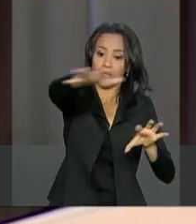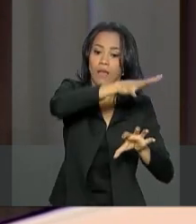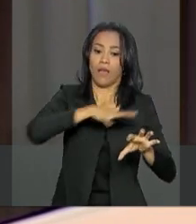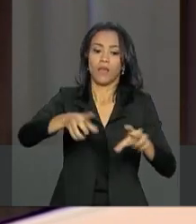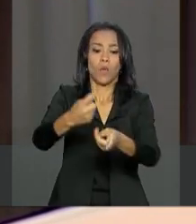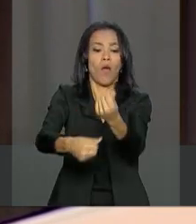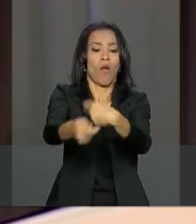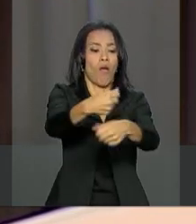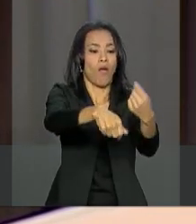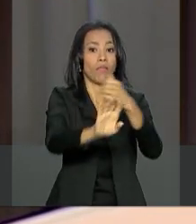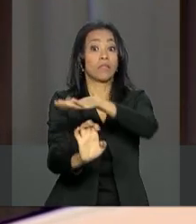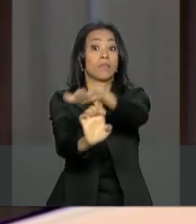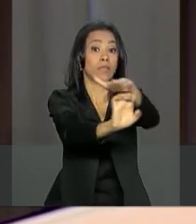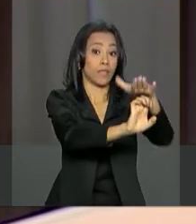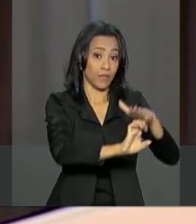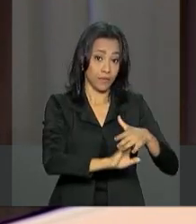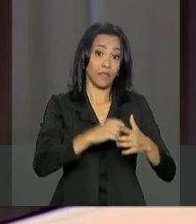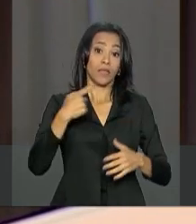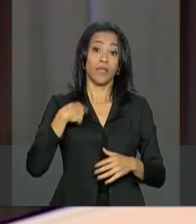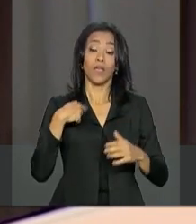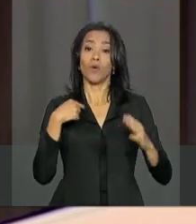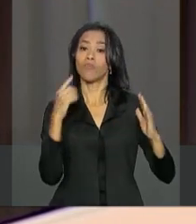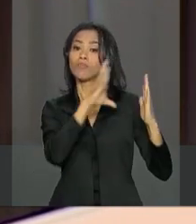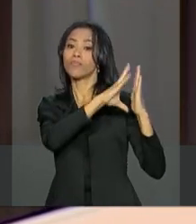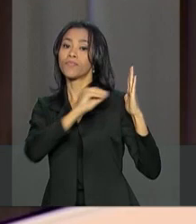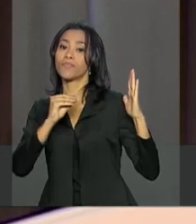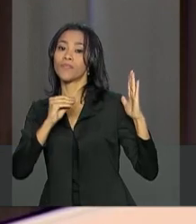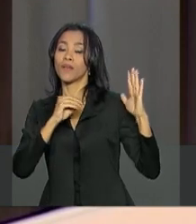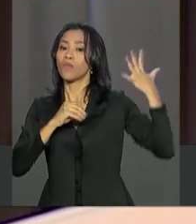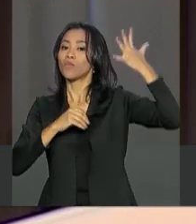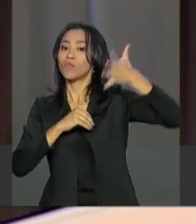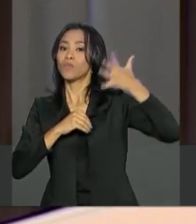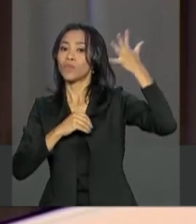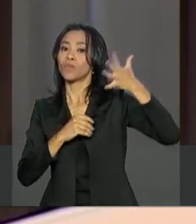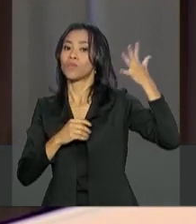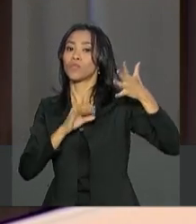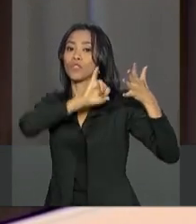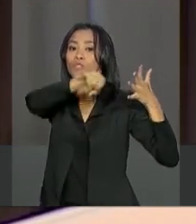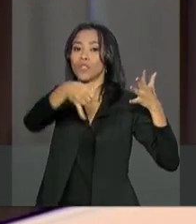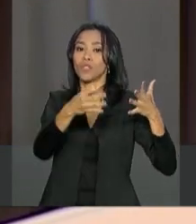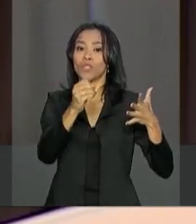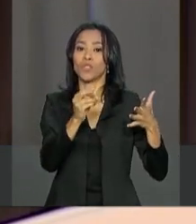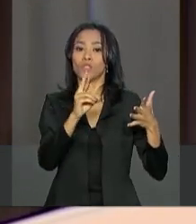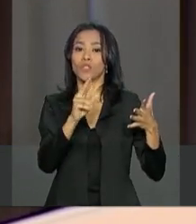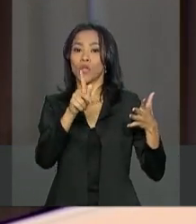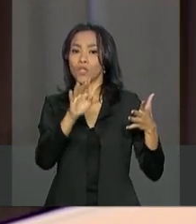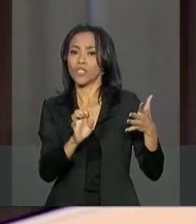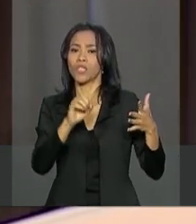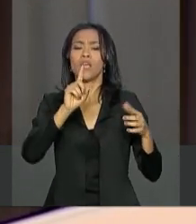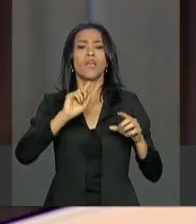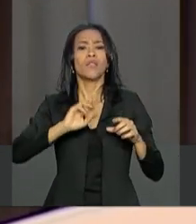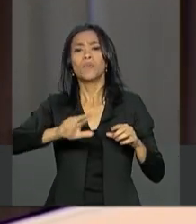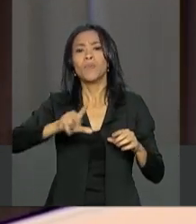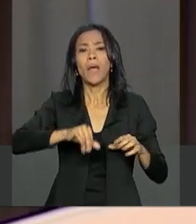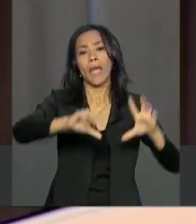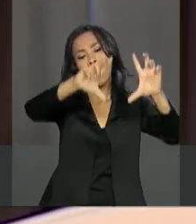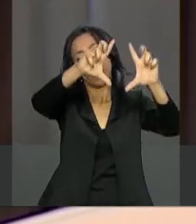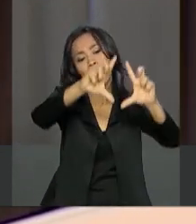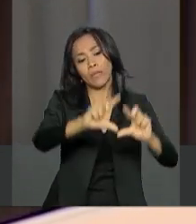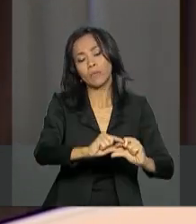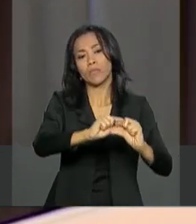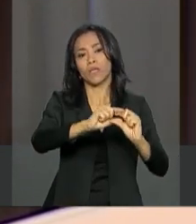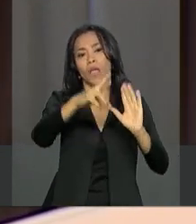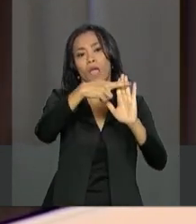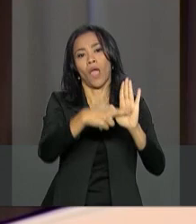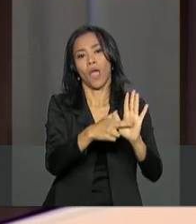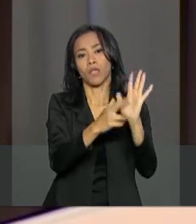eu me reporto à fala do Marcos Jorge, dizendo que nós já simplificamos uma série de procedimentos burocráticos. Agora, temos